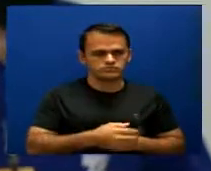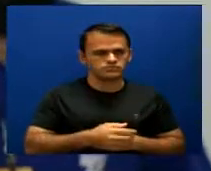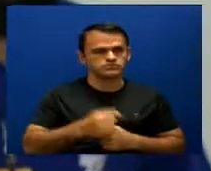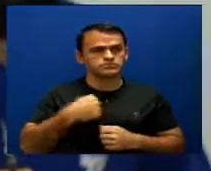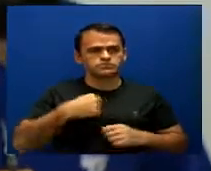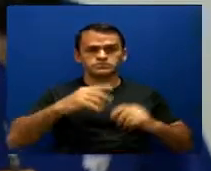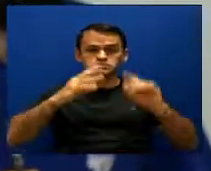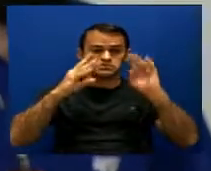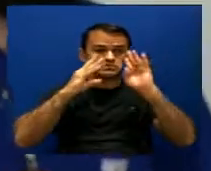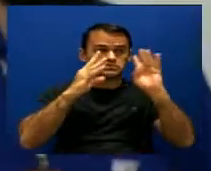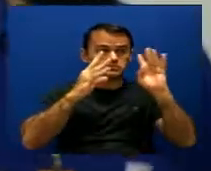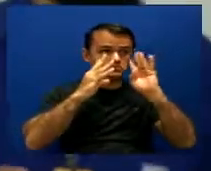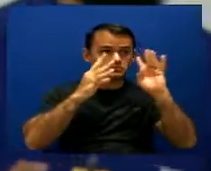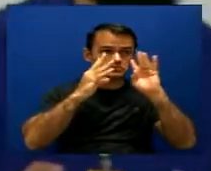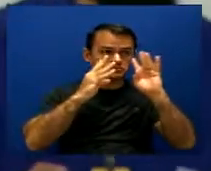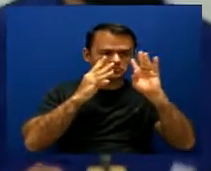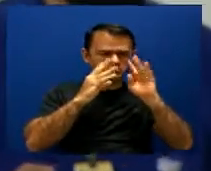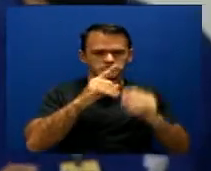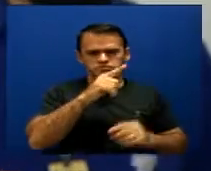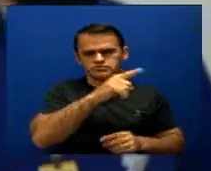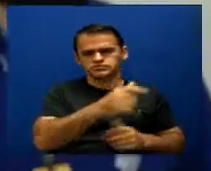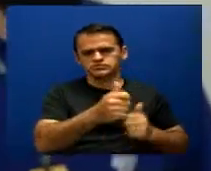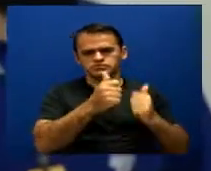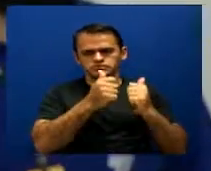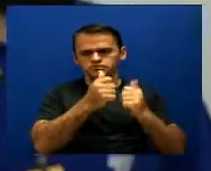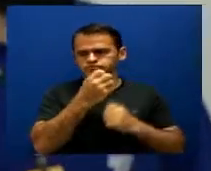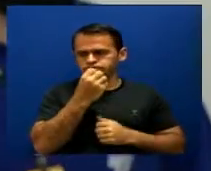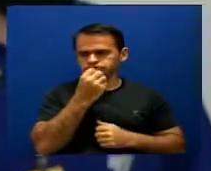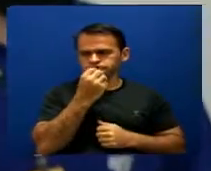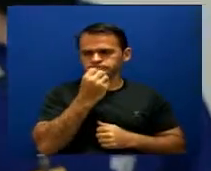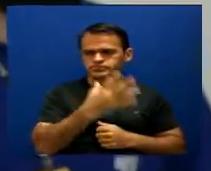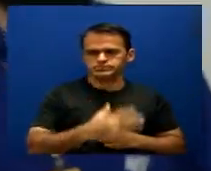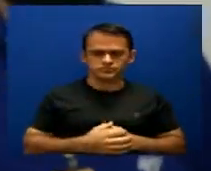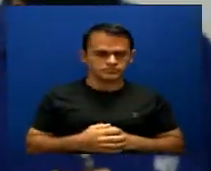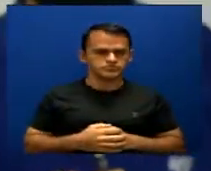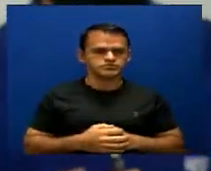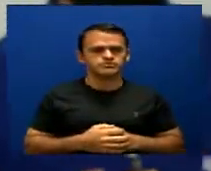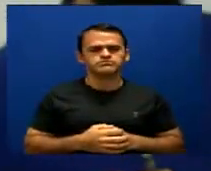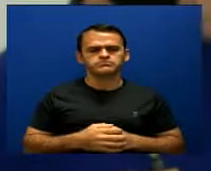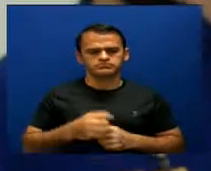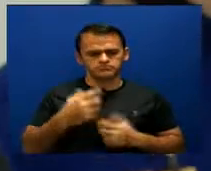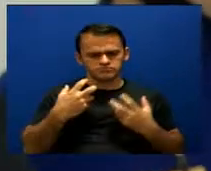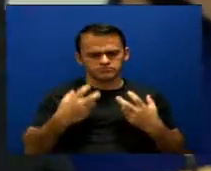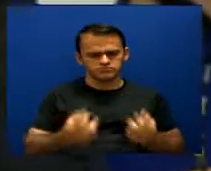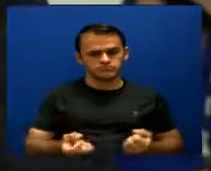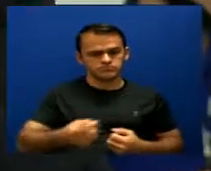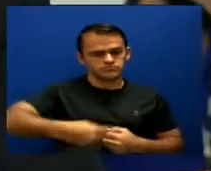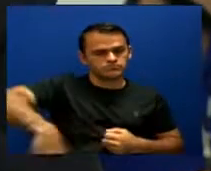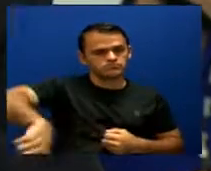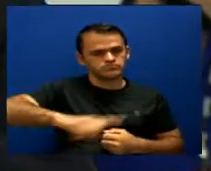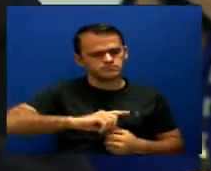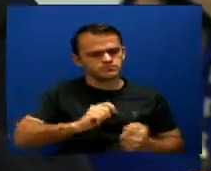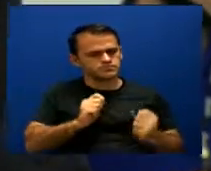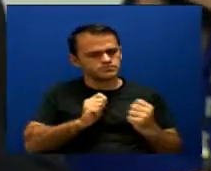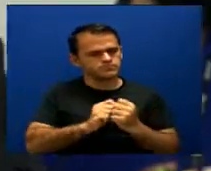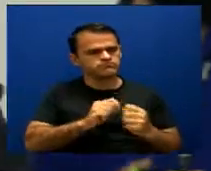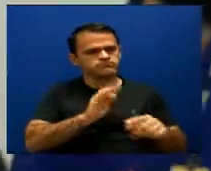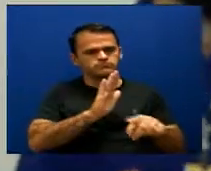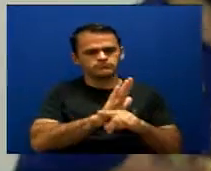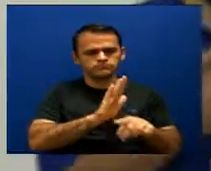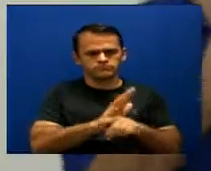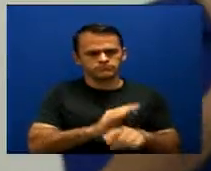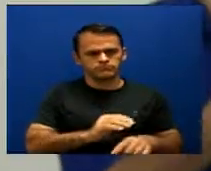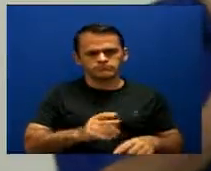a paz que o senhor transmite, o senhor é o escolhido de Deus. Que Deus continue abençoando e conte com a gente aqui e continue assim, ouvindo